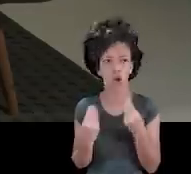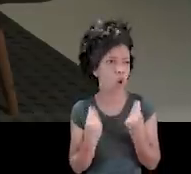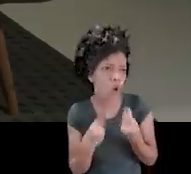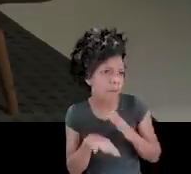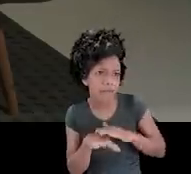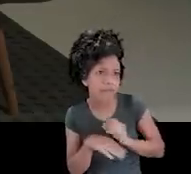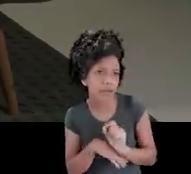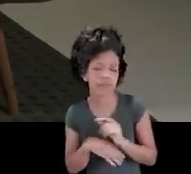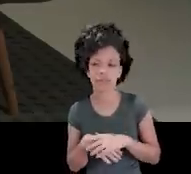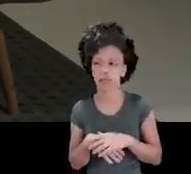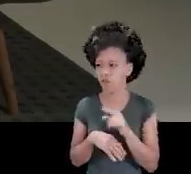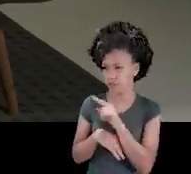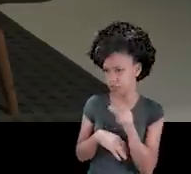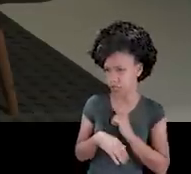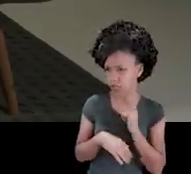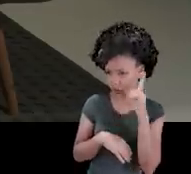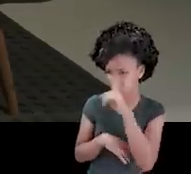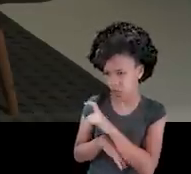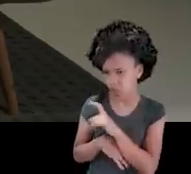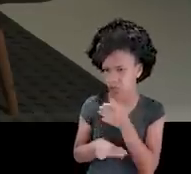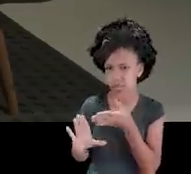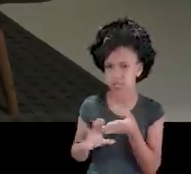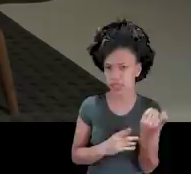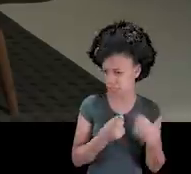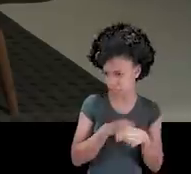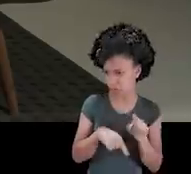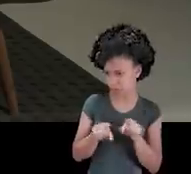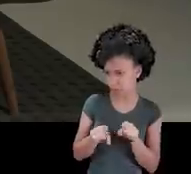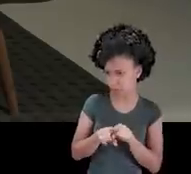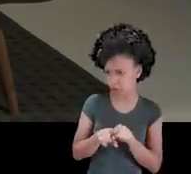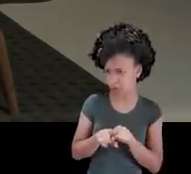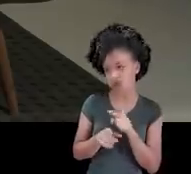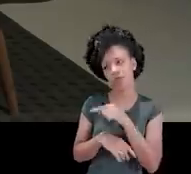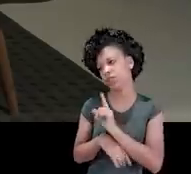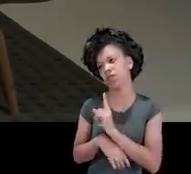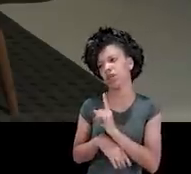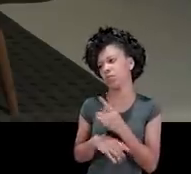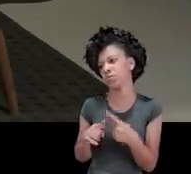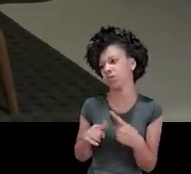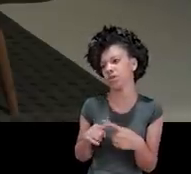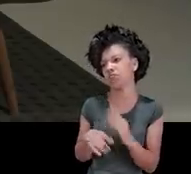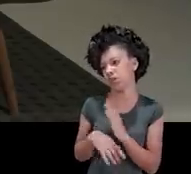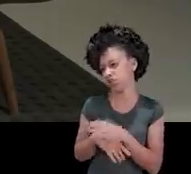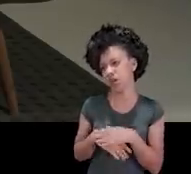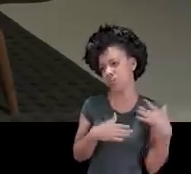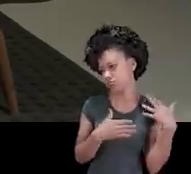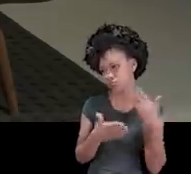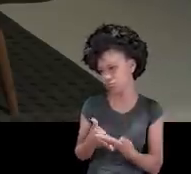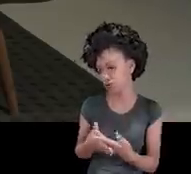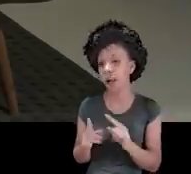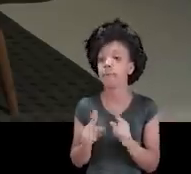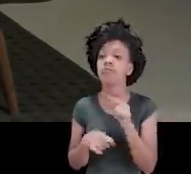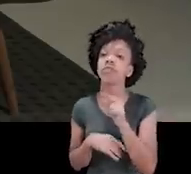cara? Vocês tiveram alguma dificuldade nessa transição, assim? Você não, porque você já é há muito tempo, né? Vocês teriam, mas